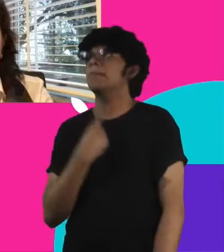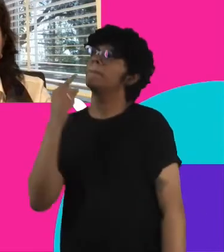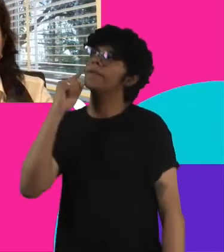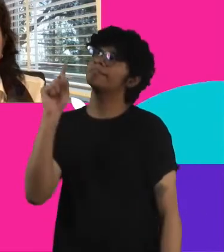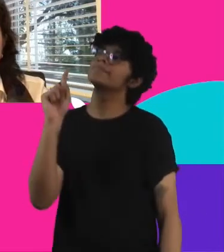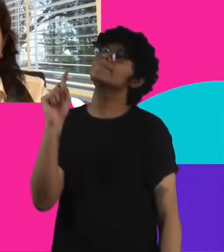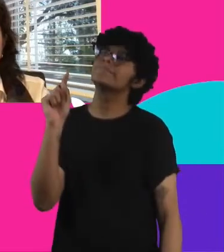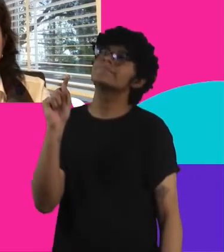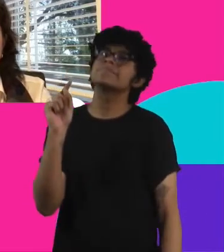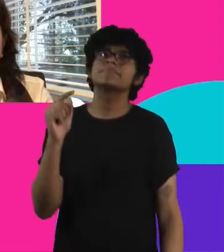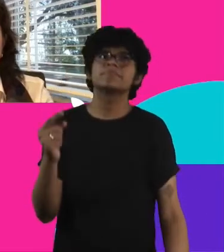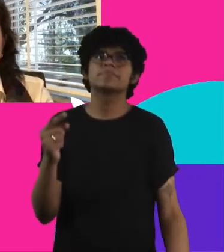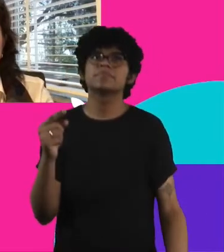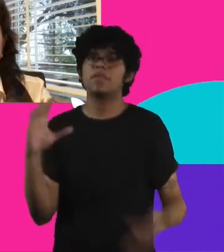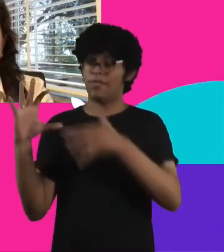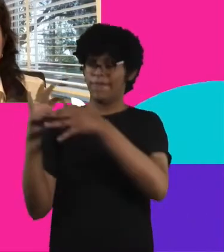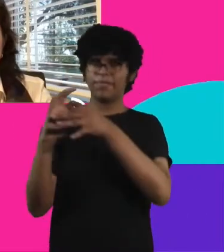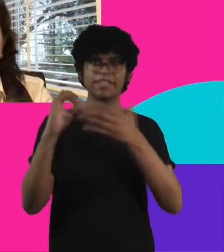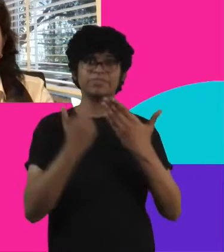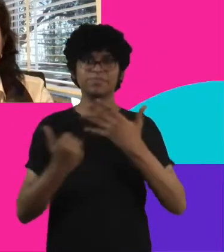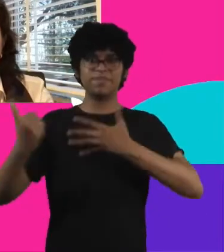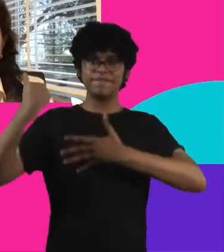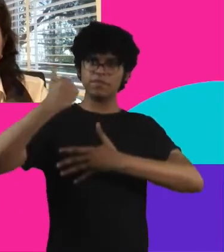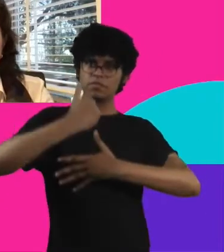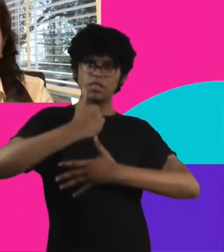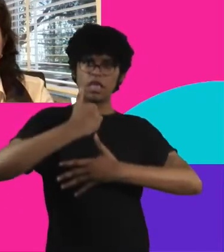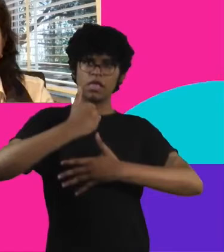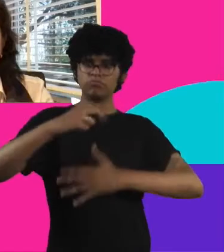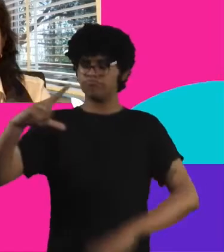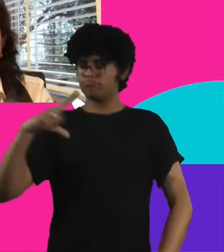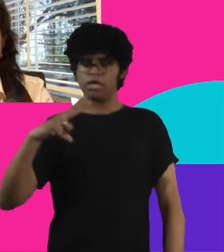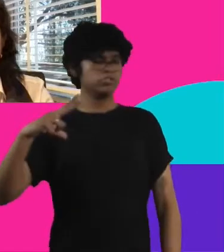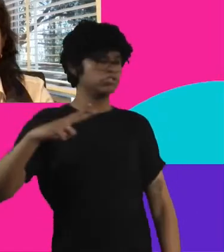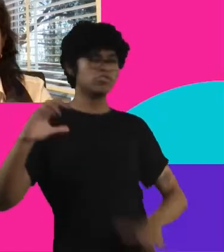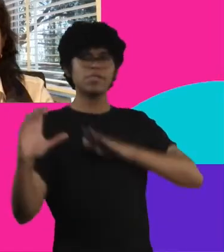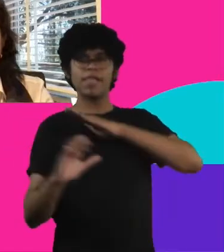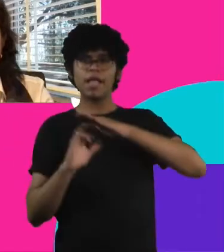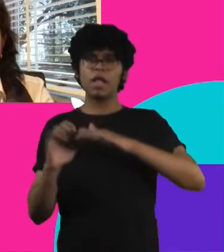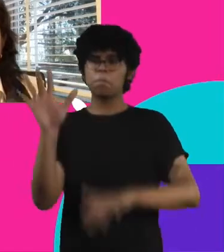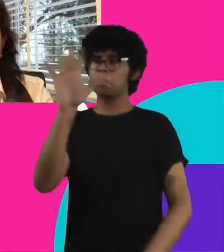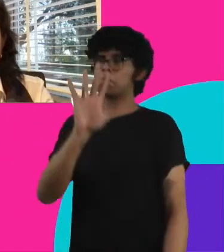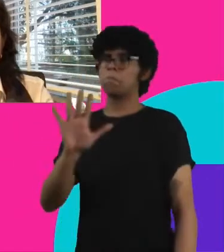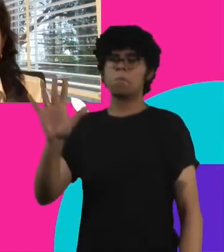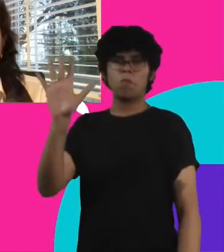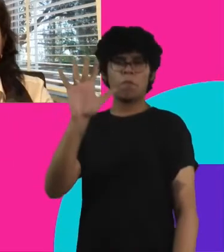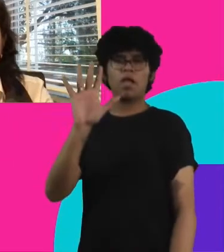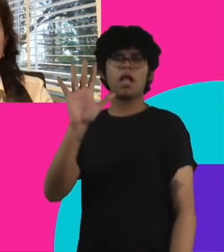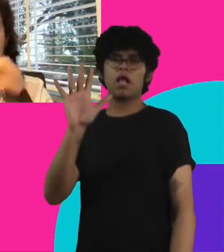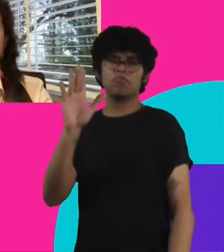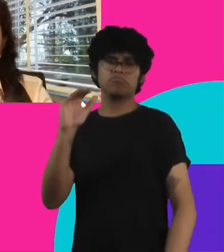nós estamos num contexto privilegiado, empresa privada, numa região do país onde a